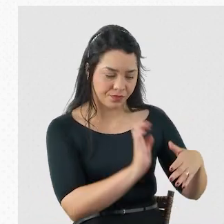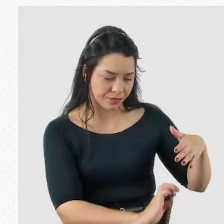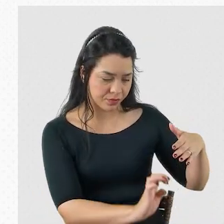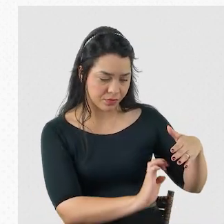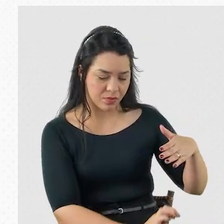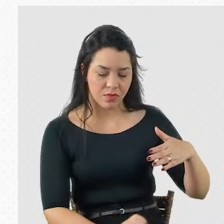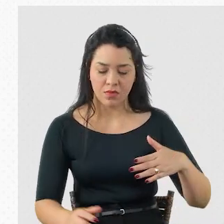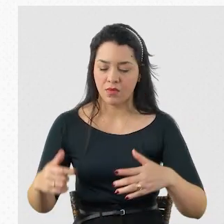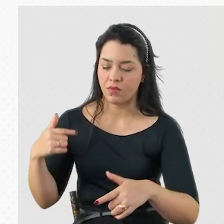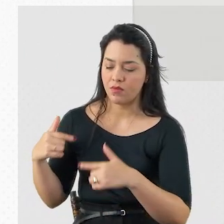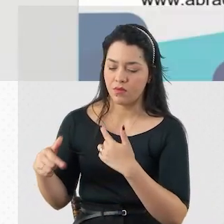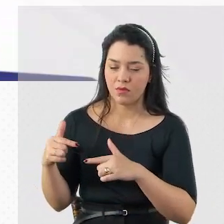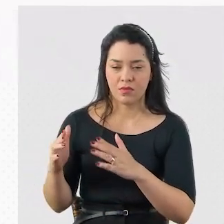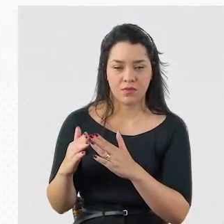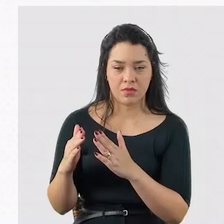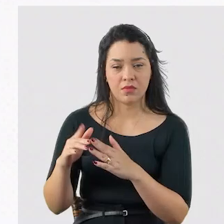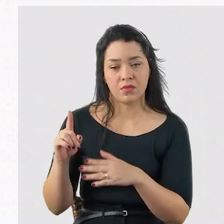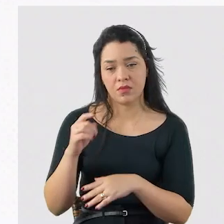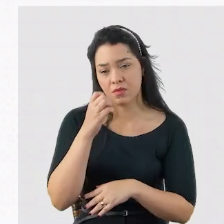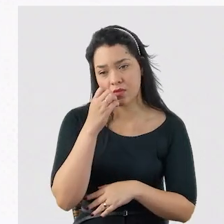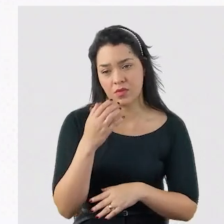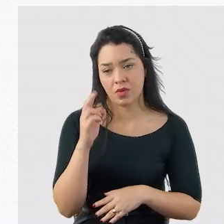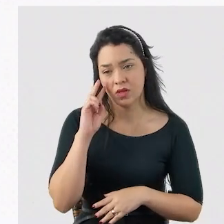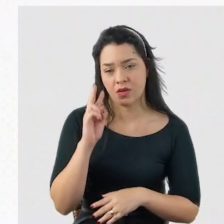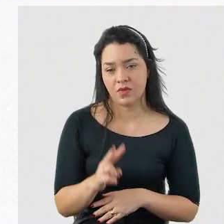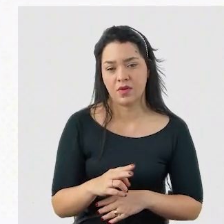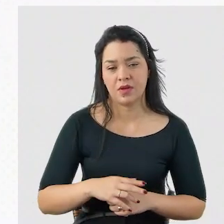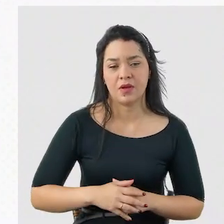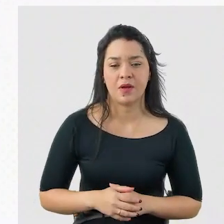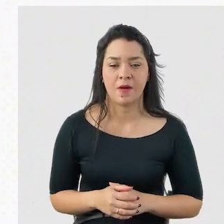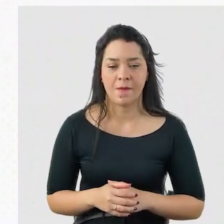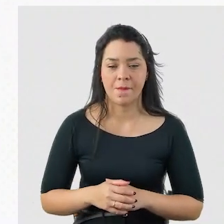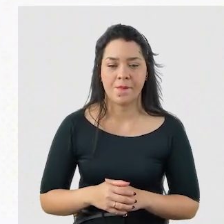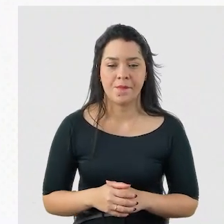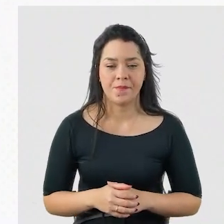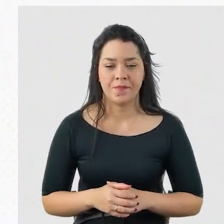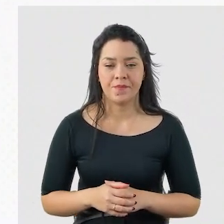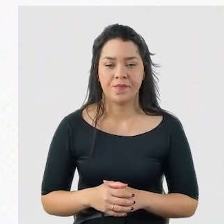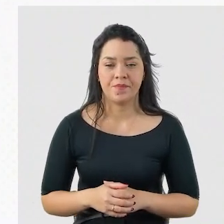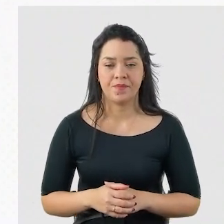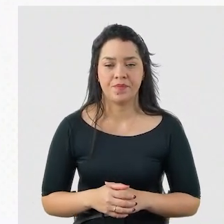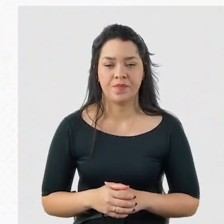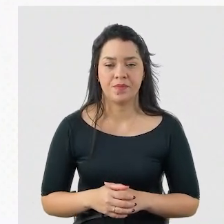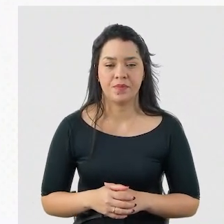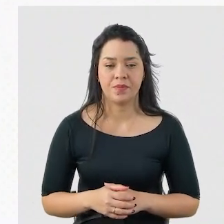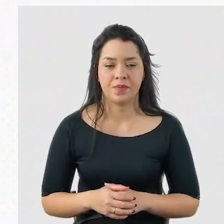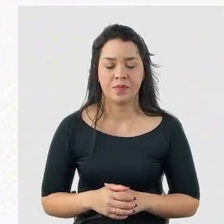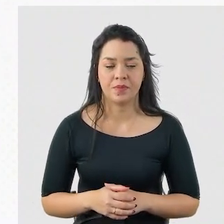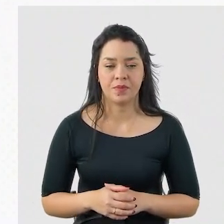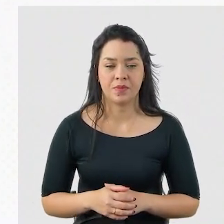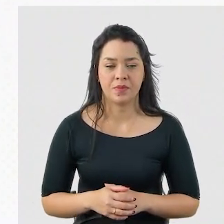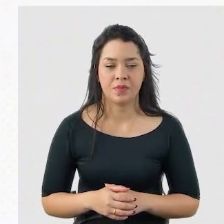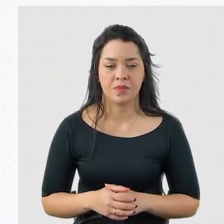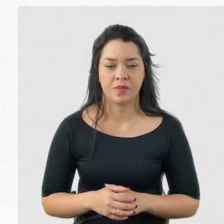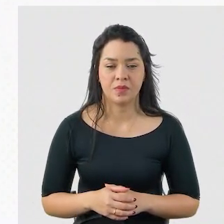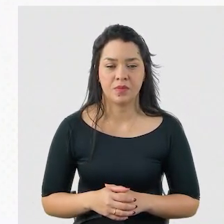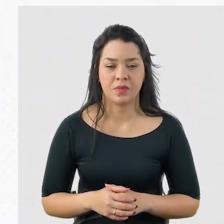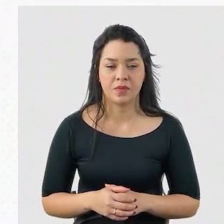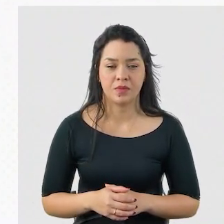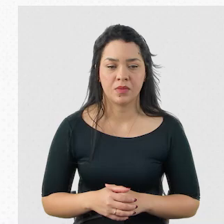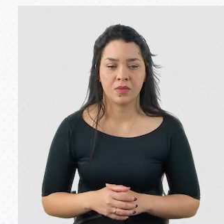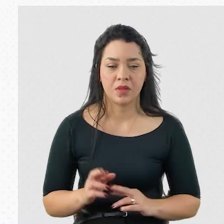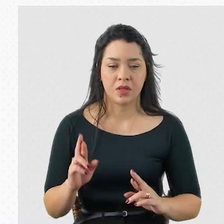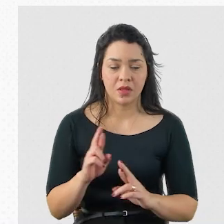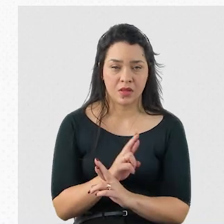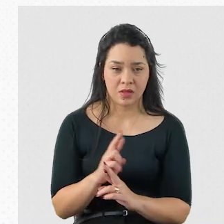empregadas domésticas. Vale muito a pena quem não assistiu, né? Esse processo, ele cita, né, essas